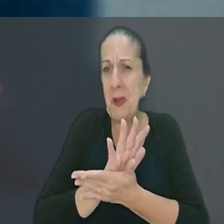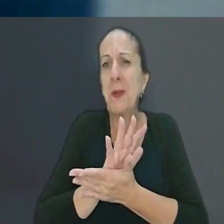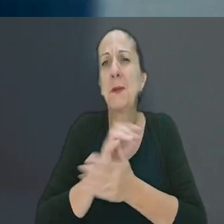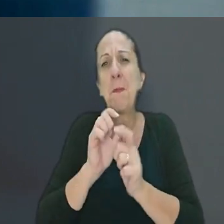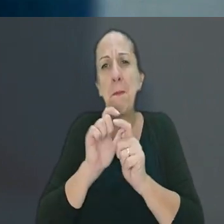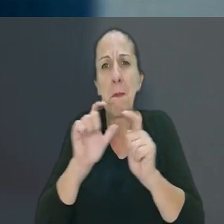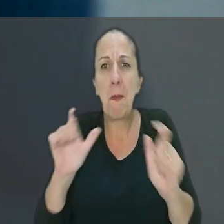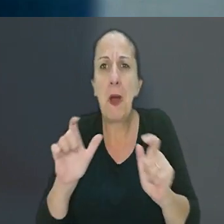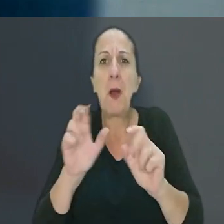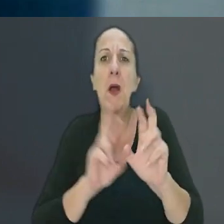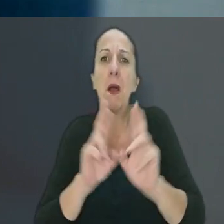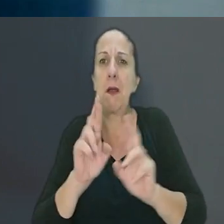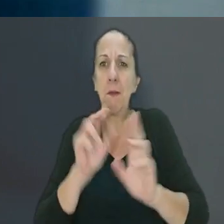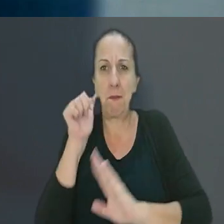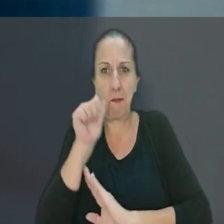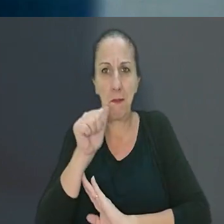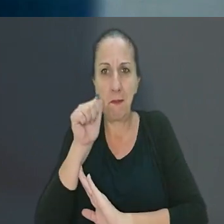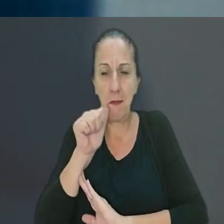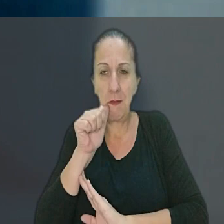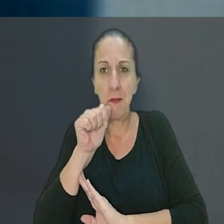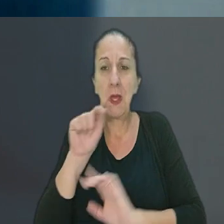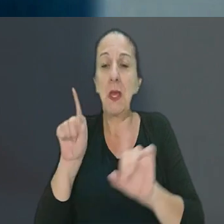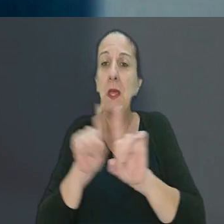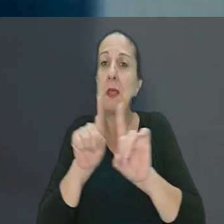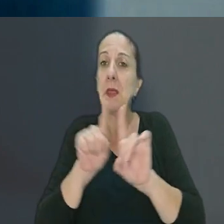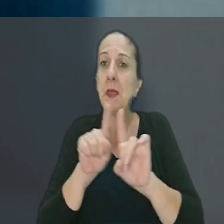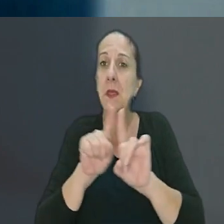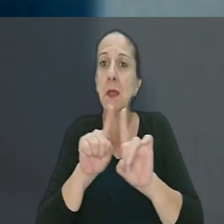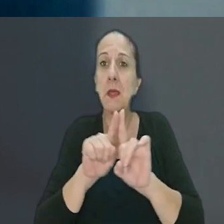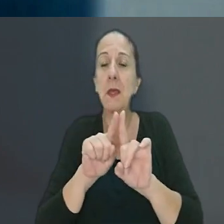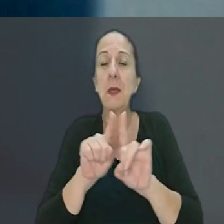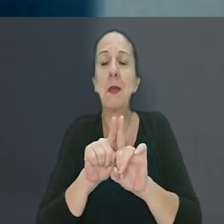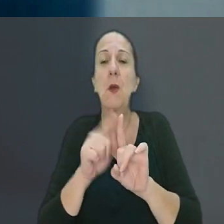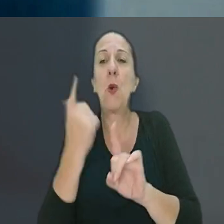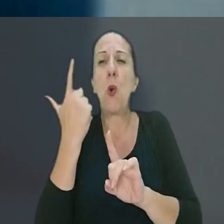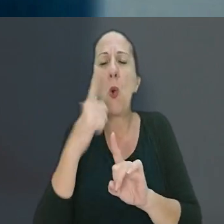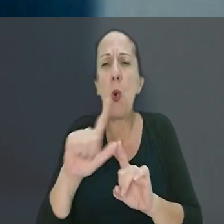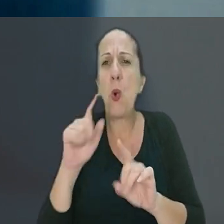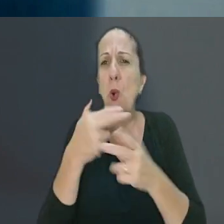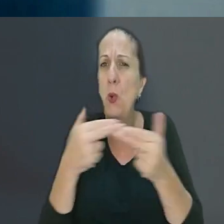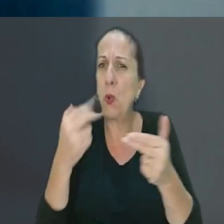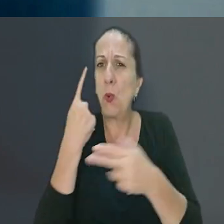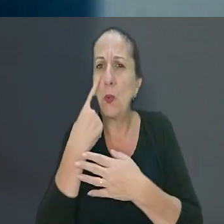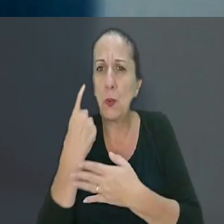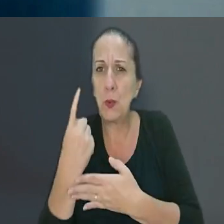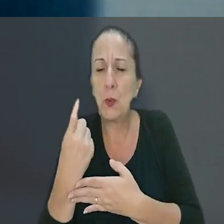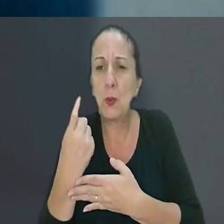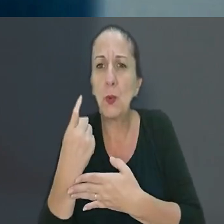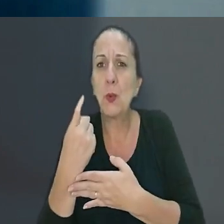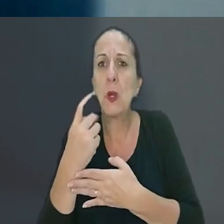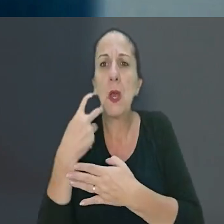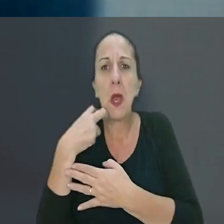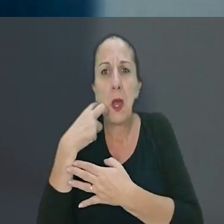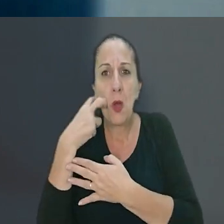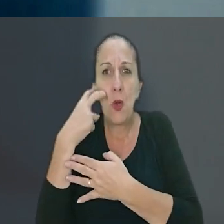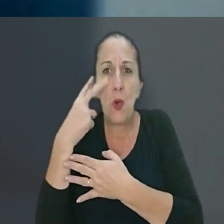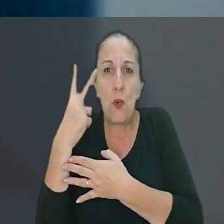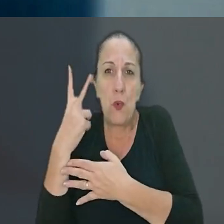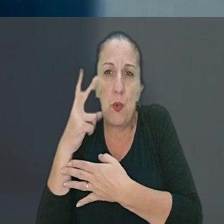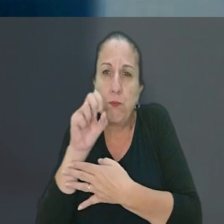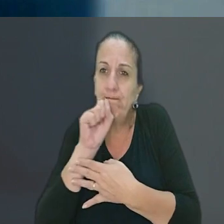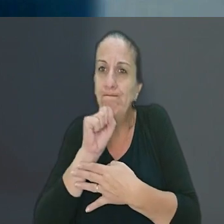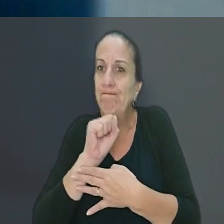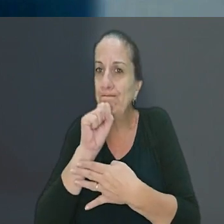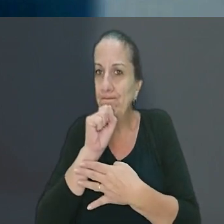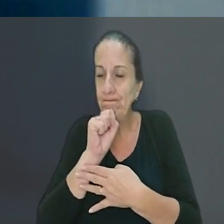ele é muito maior com relação a elas, e tem uma coisa que chama age shaming, que é um outro ponto interessante, que é a vergonha